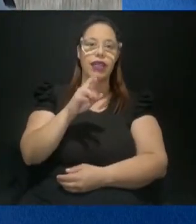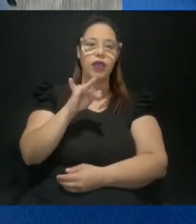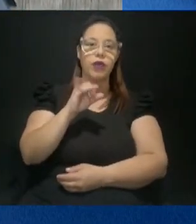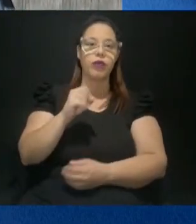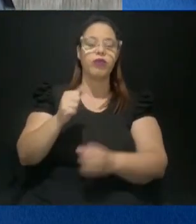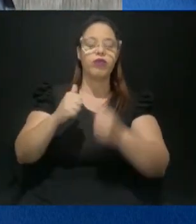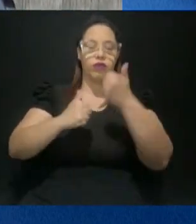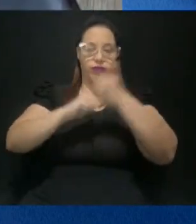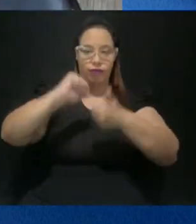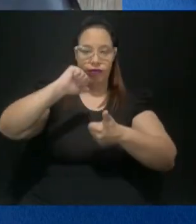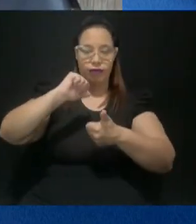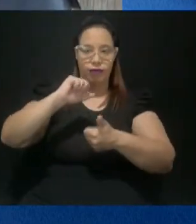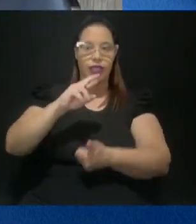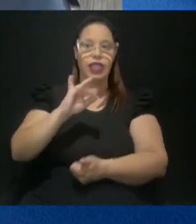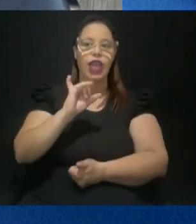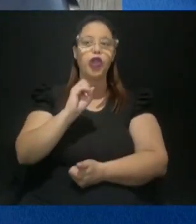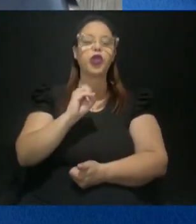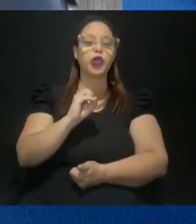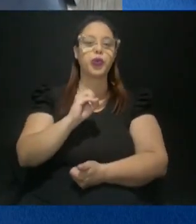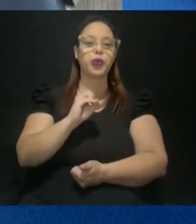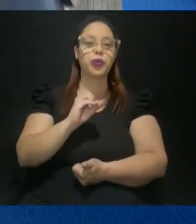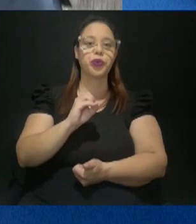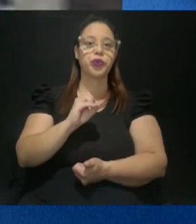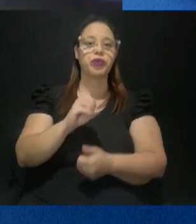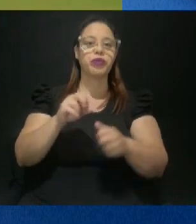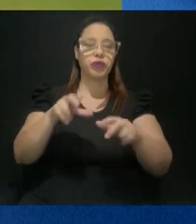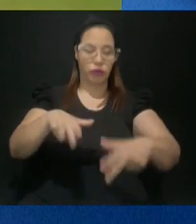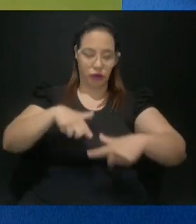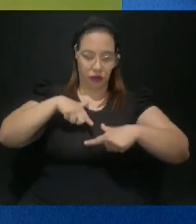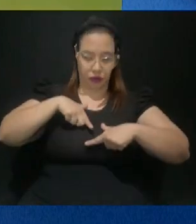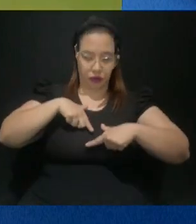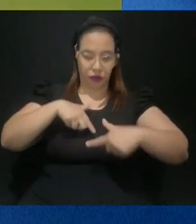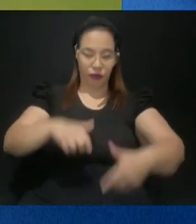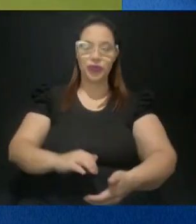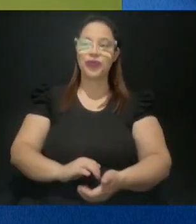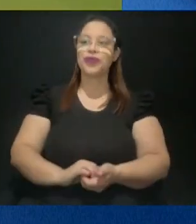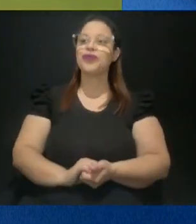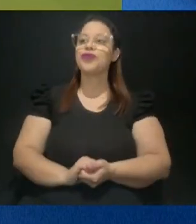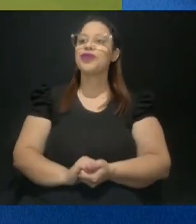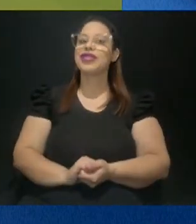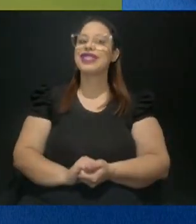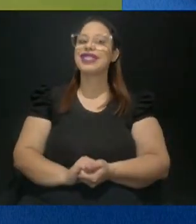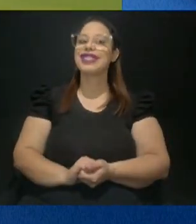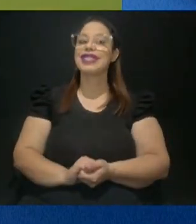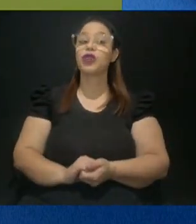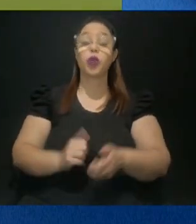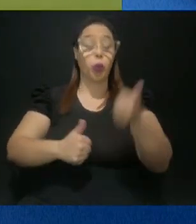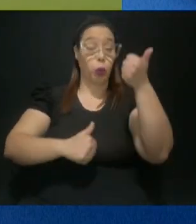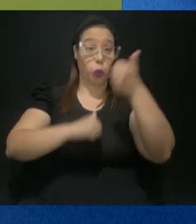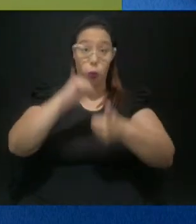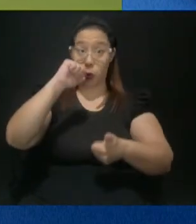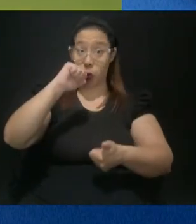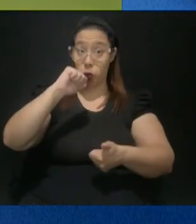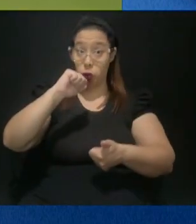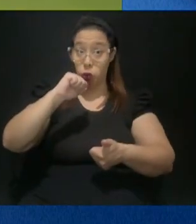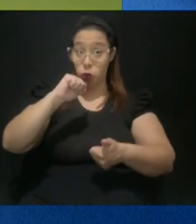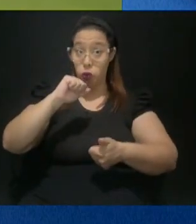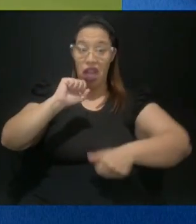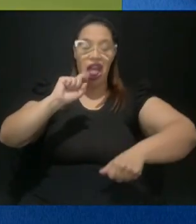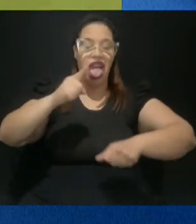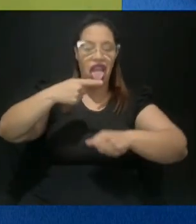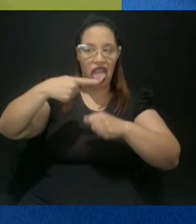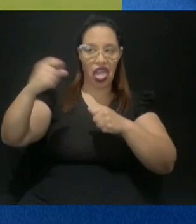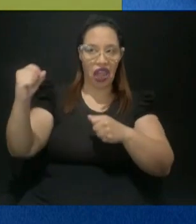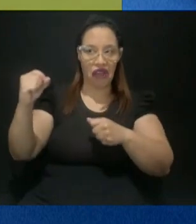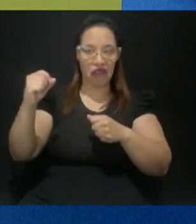Sérgio José Salvucci e Medalha Arautos da Paz. E no esporte, fora de casa não tem